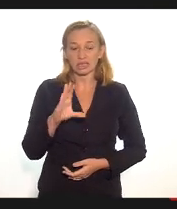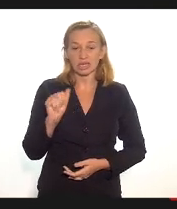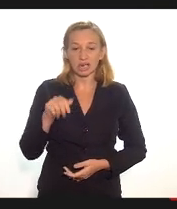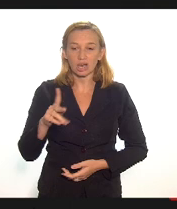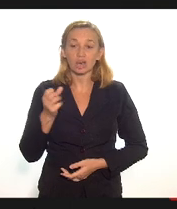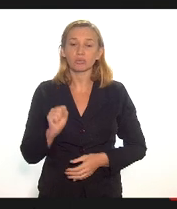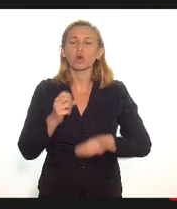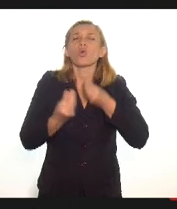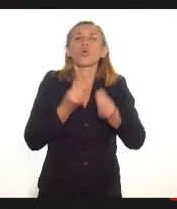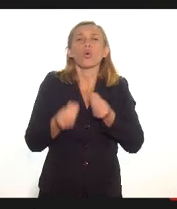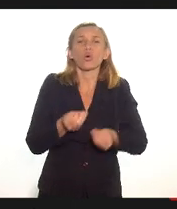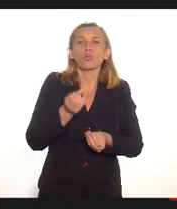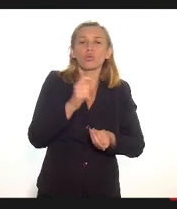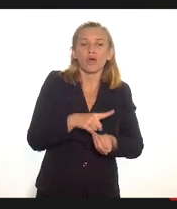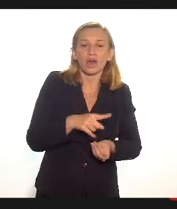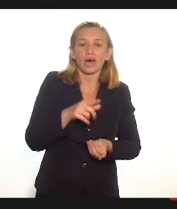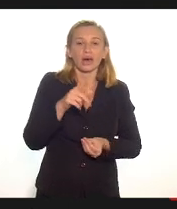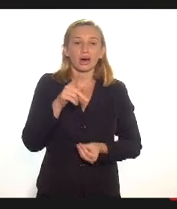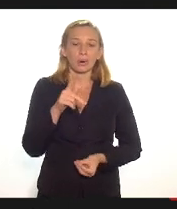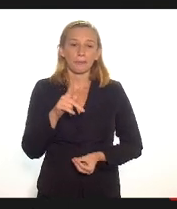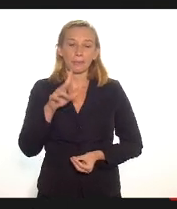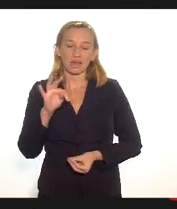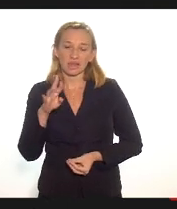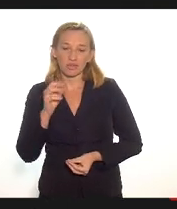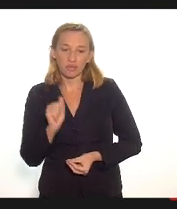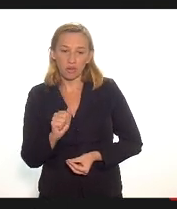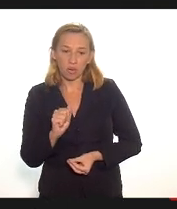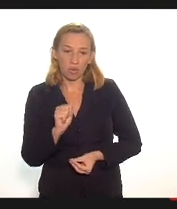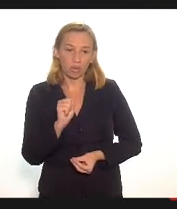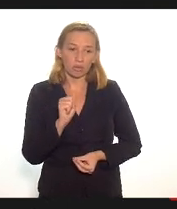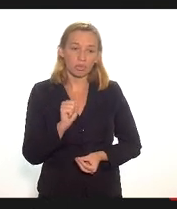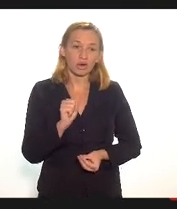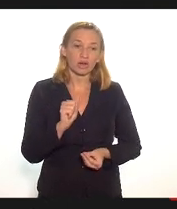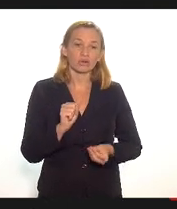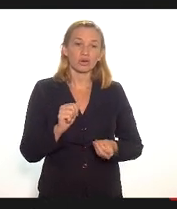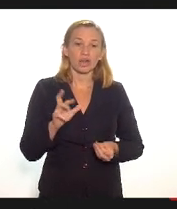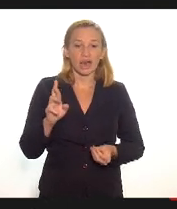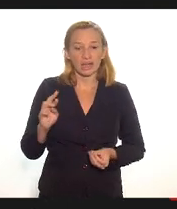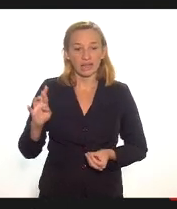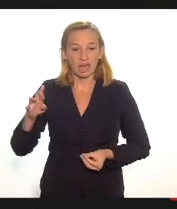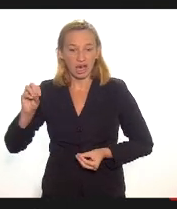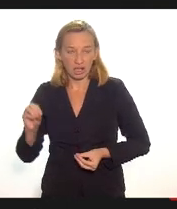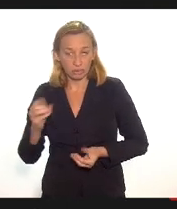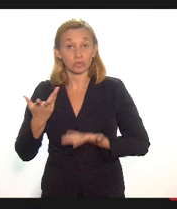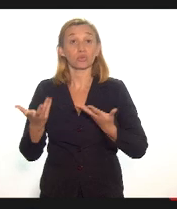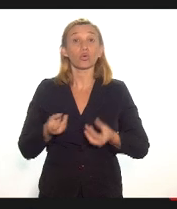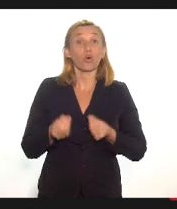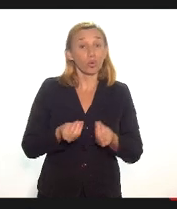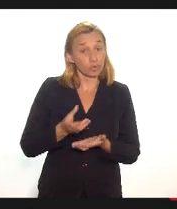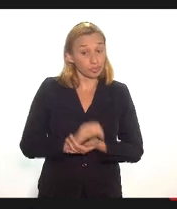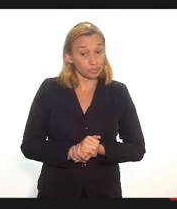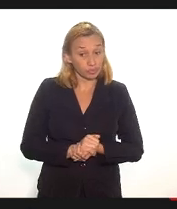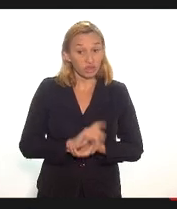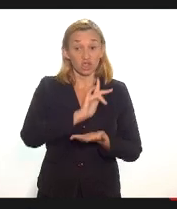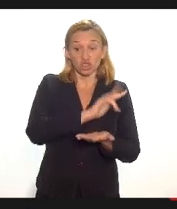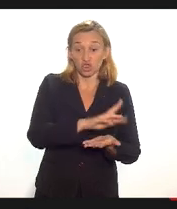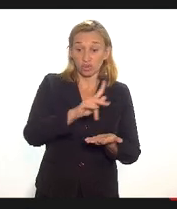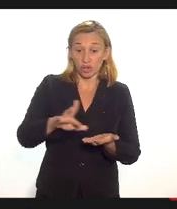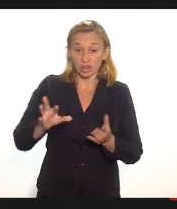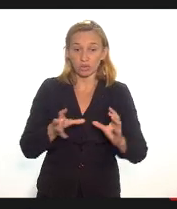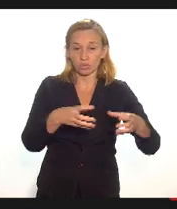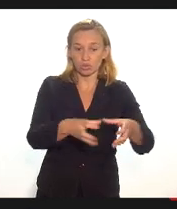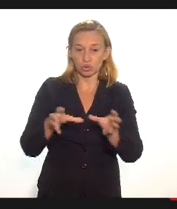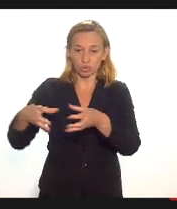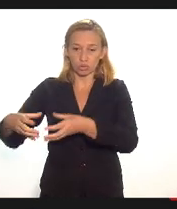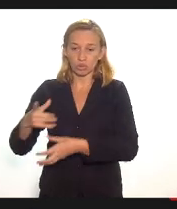essa plataforma foi rateada e os dutos que a interligam foram rateados pelos diversos campos